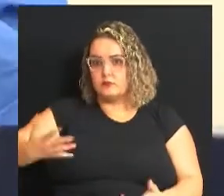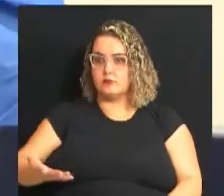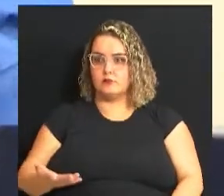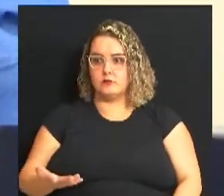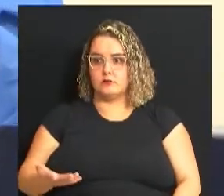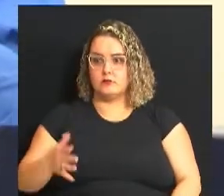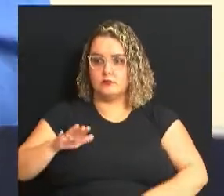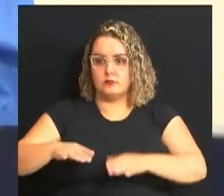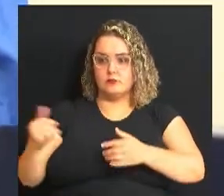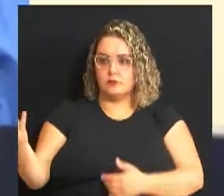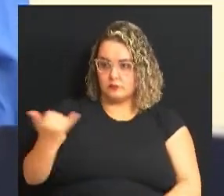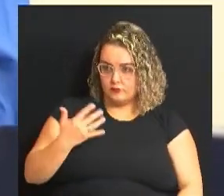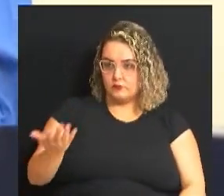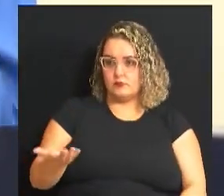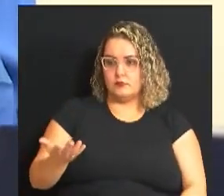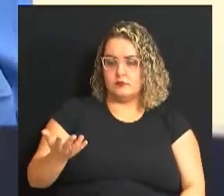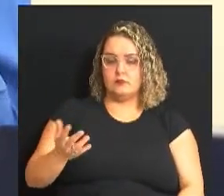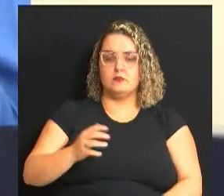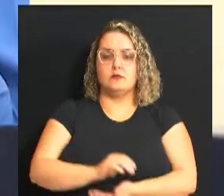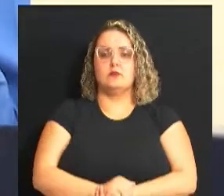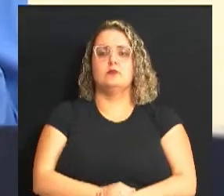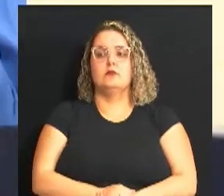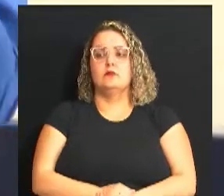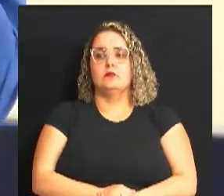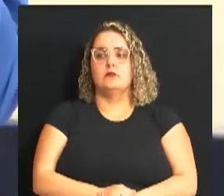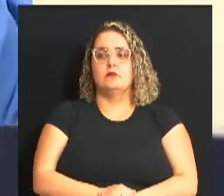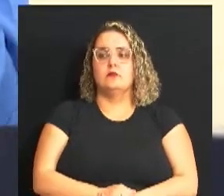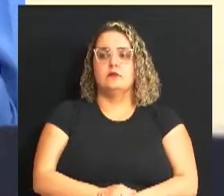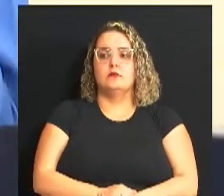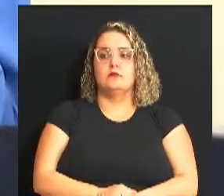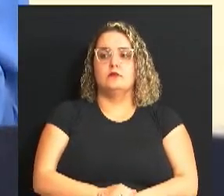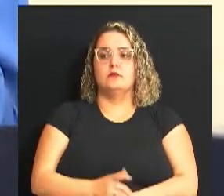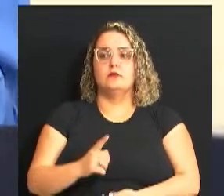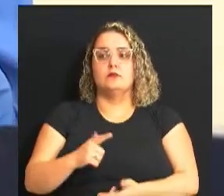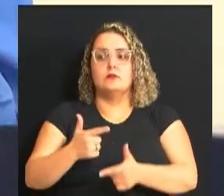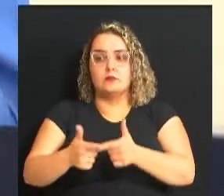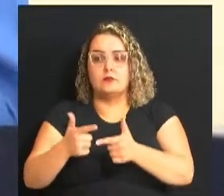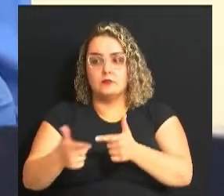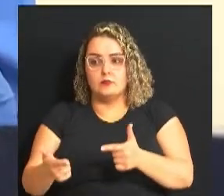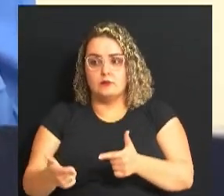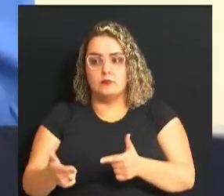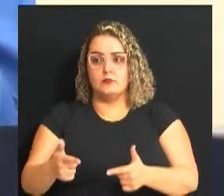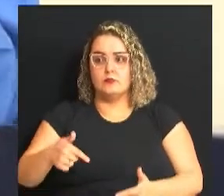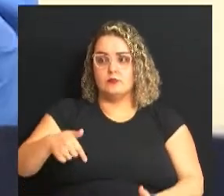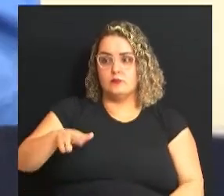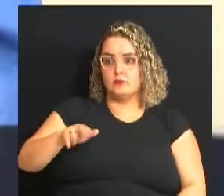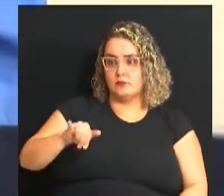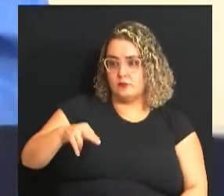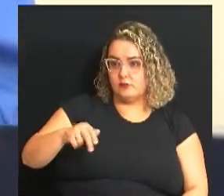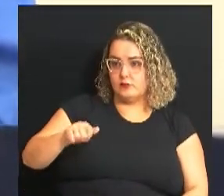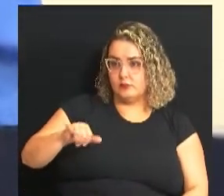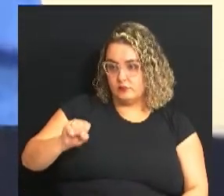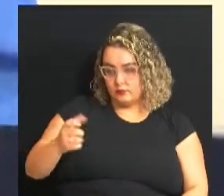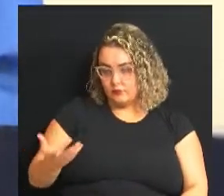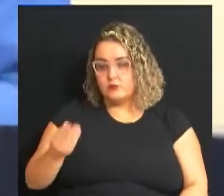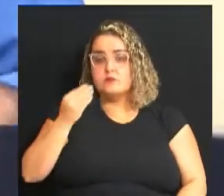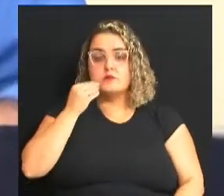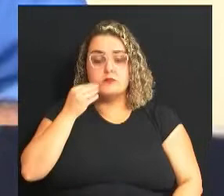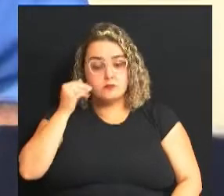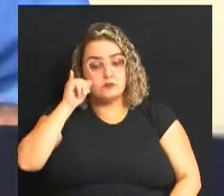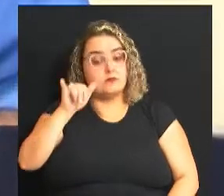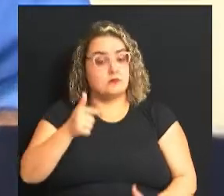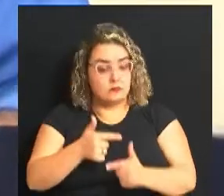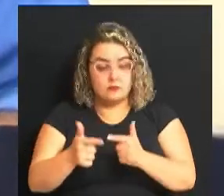uma pequena, uma pequena contradição com relação aos quinais, e para tentar evitar que tenha